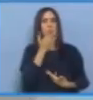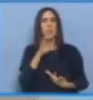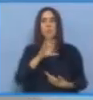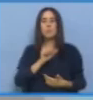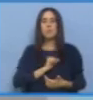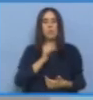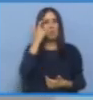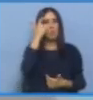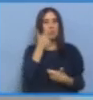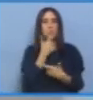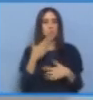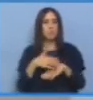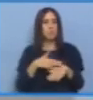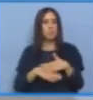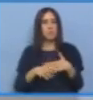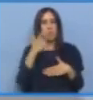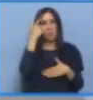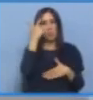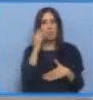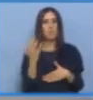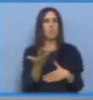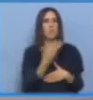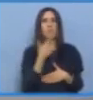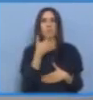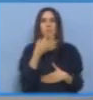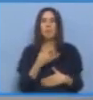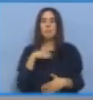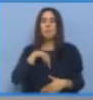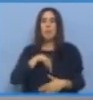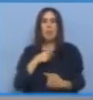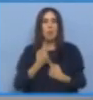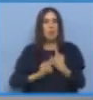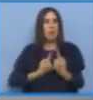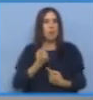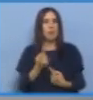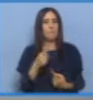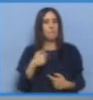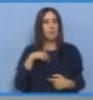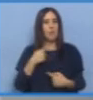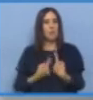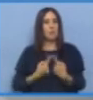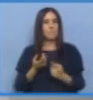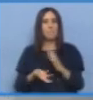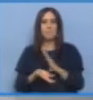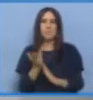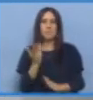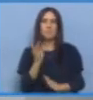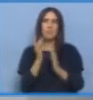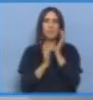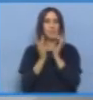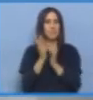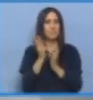país, adoro tudo aquilo que fazia e todos aqueles que me envolvem, mas há algo dentro de mim, e é este algo dentro de mim que me leva a partir, que é